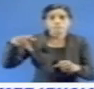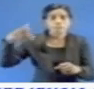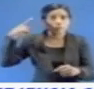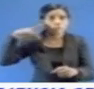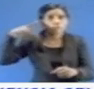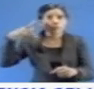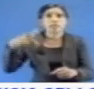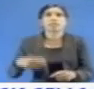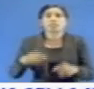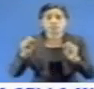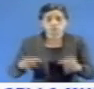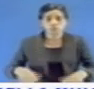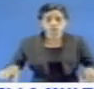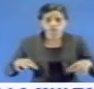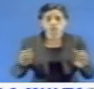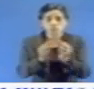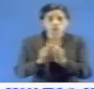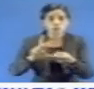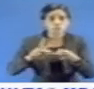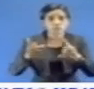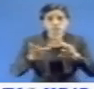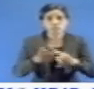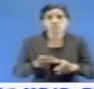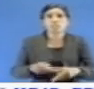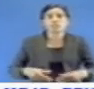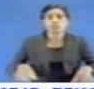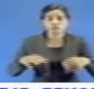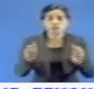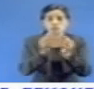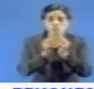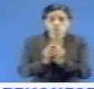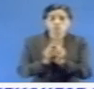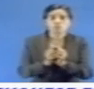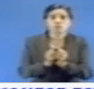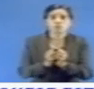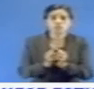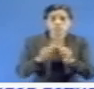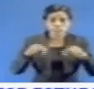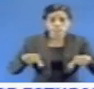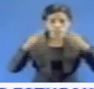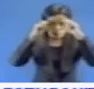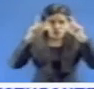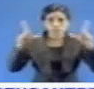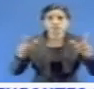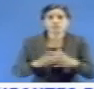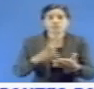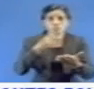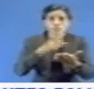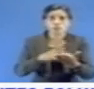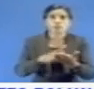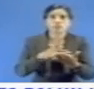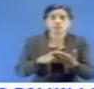ninian no mos serviço mutu co parceiro no serviço telecomunicação sira e Timor Leste. No projeto sirane